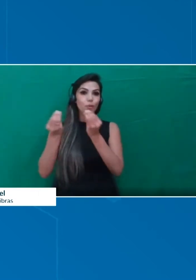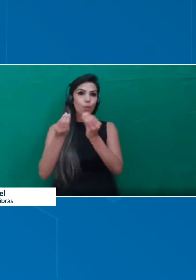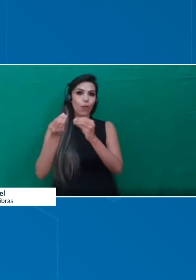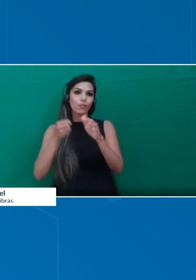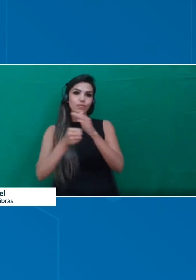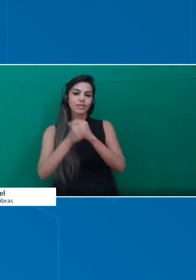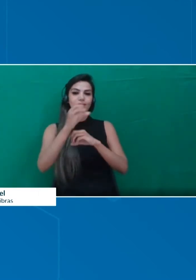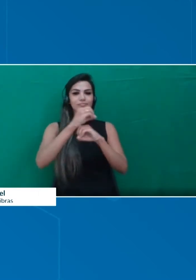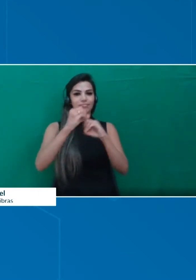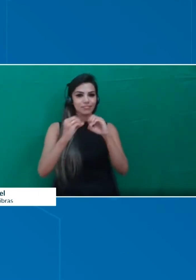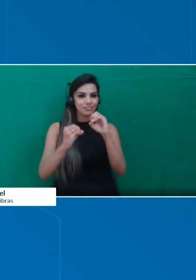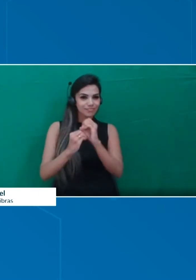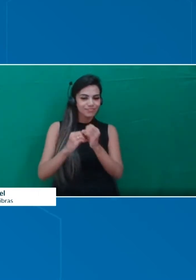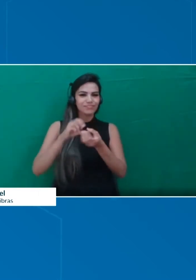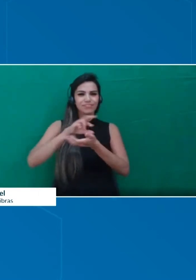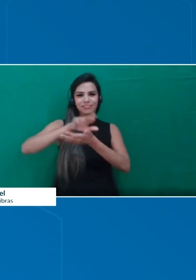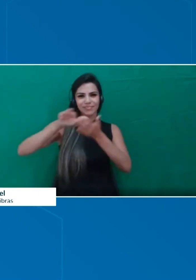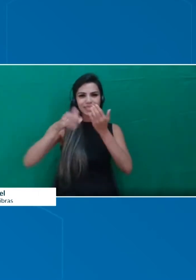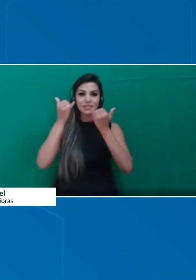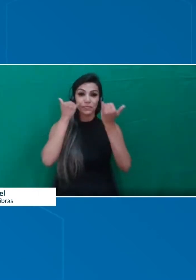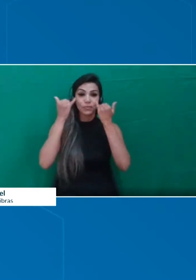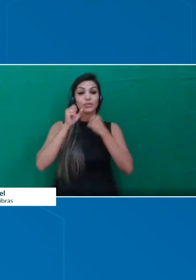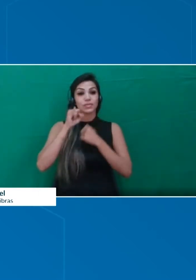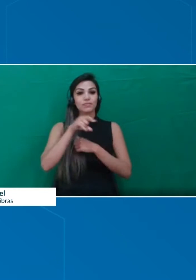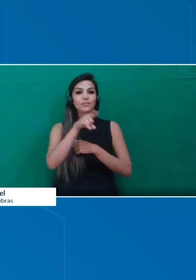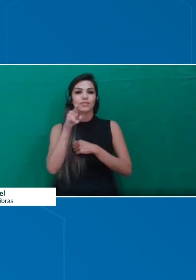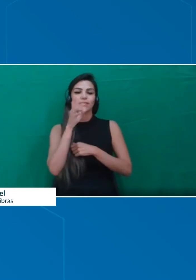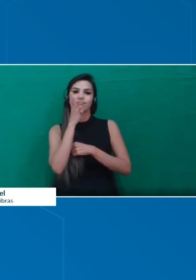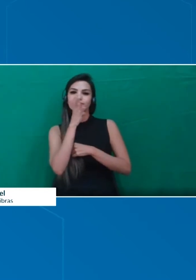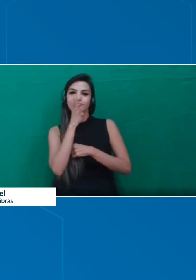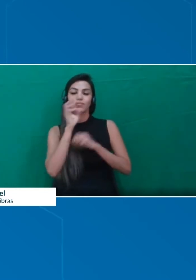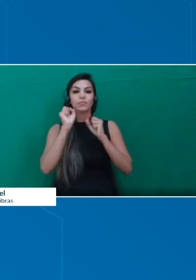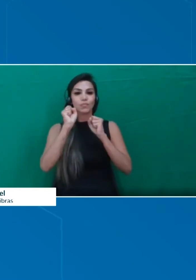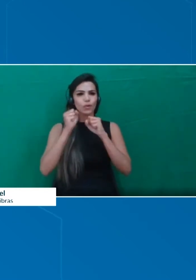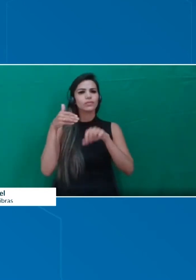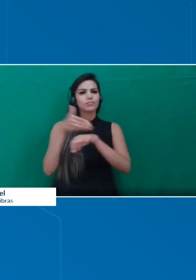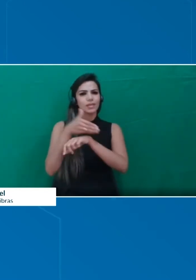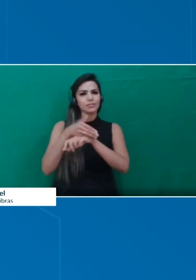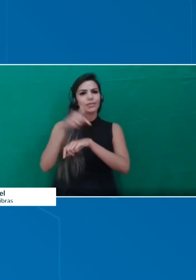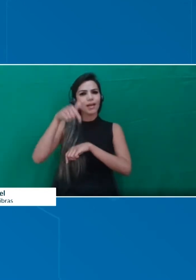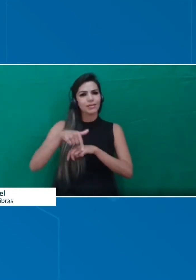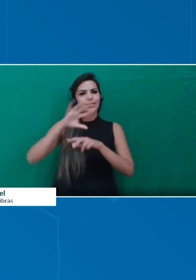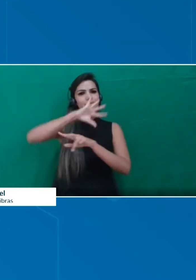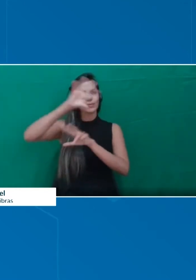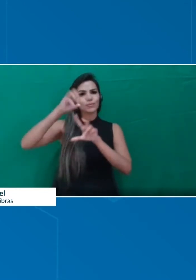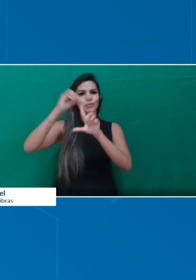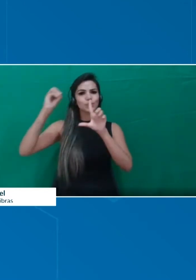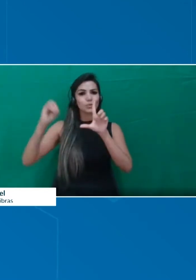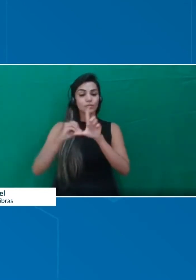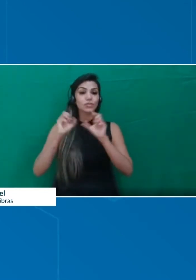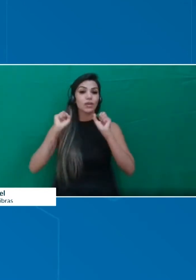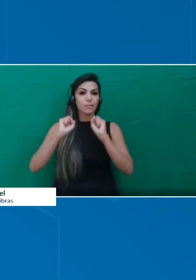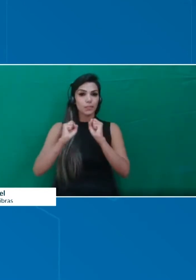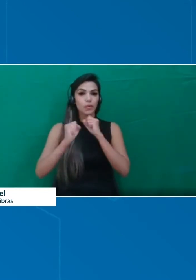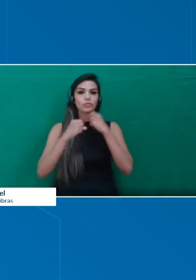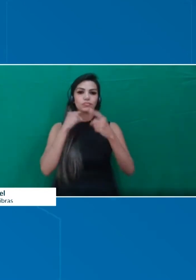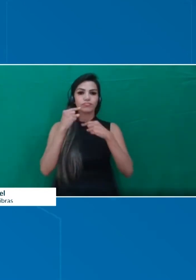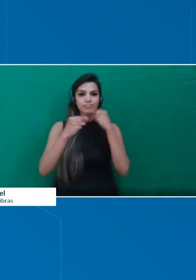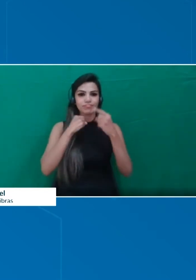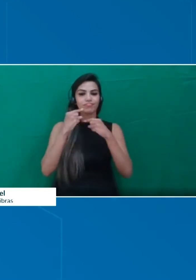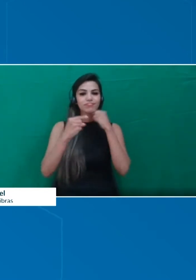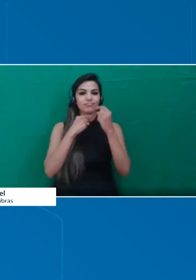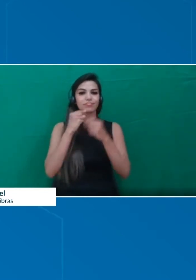E você que está nos assistindo pode participar mandando aí as suas dúvidas pelas redes sociais e também